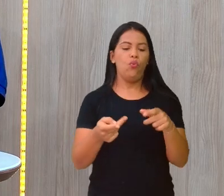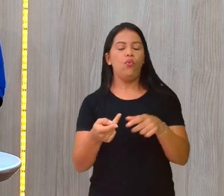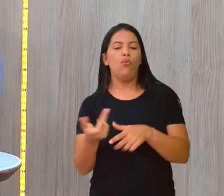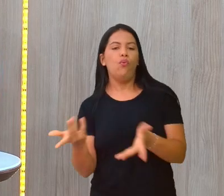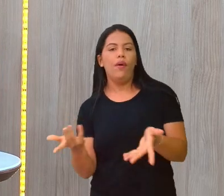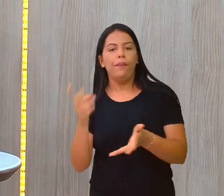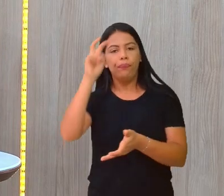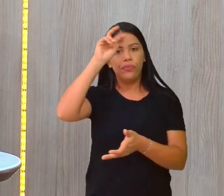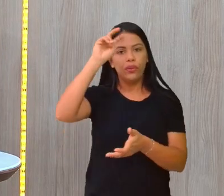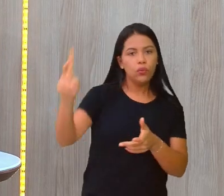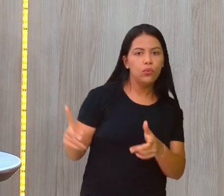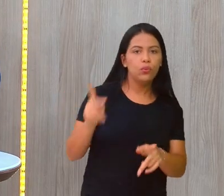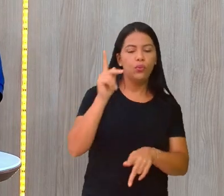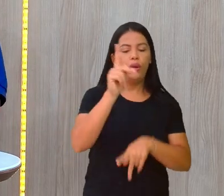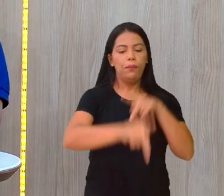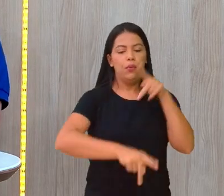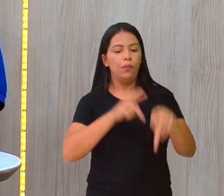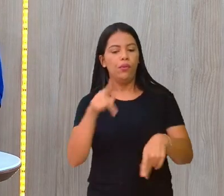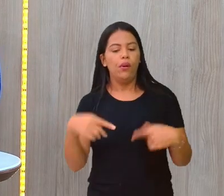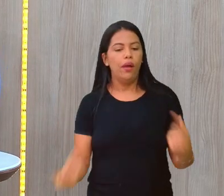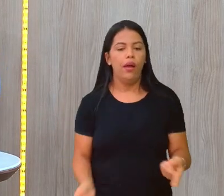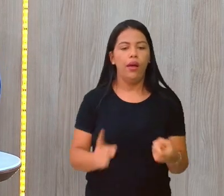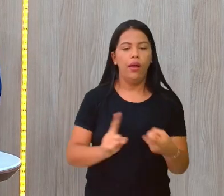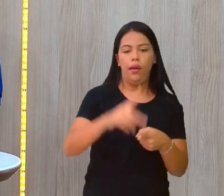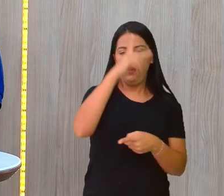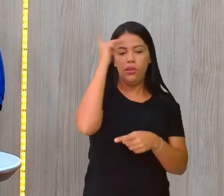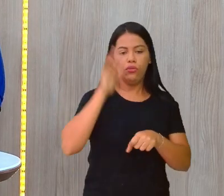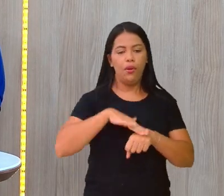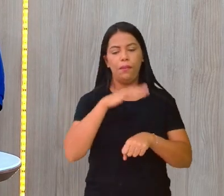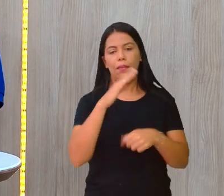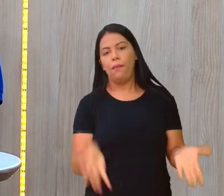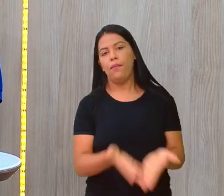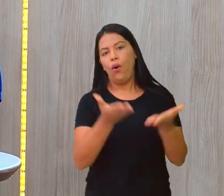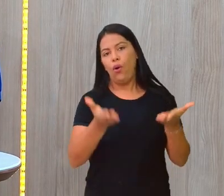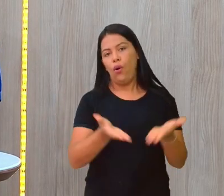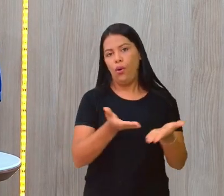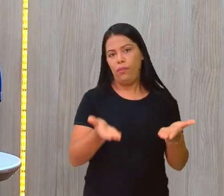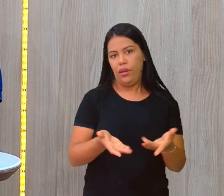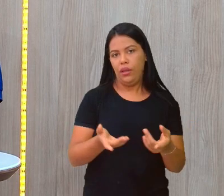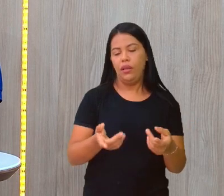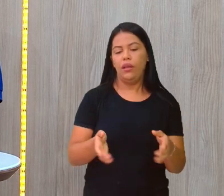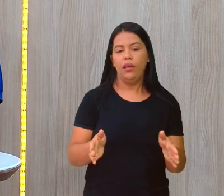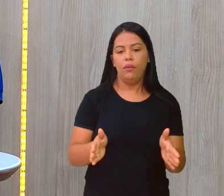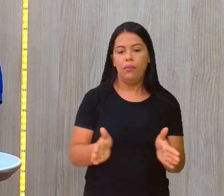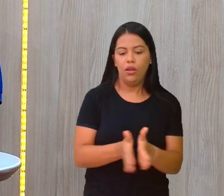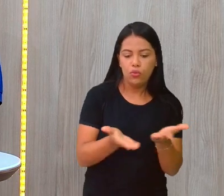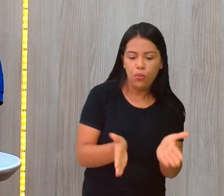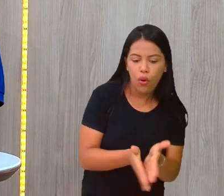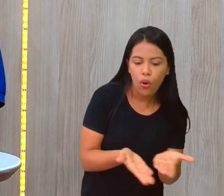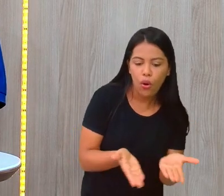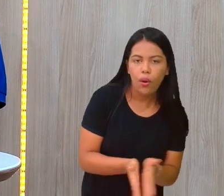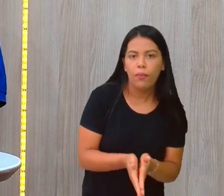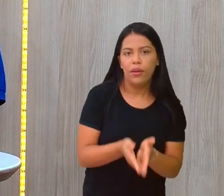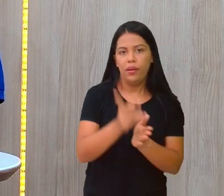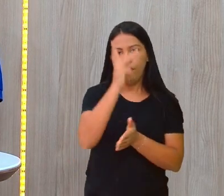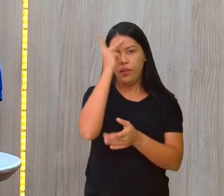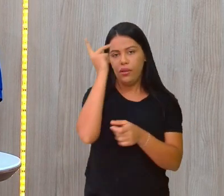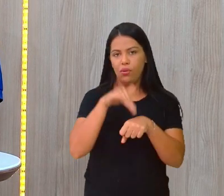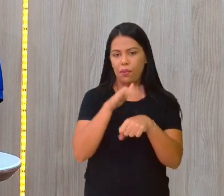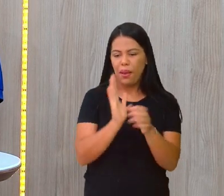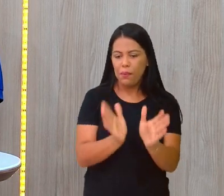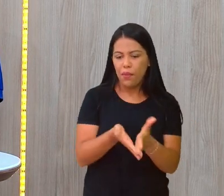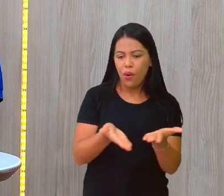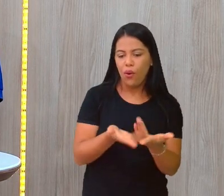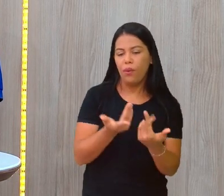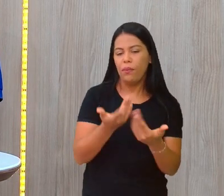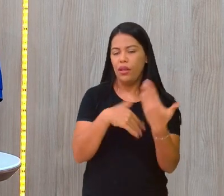aos camponeses, às pessoas mais pobres. Então, era uma cultura considerada inferior. Uhum. Então, é um termo que hoje é visto